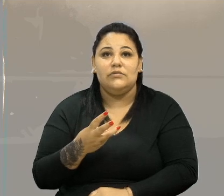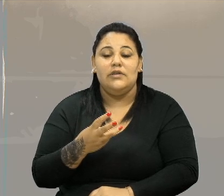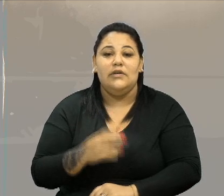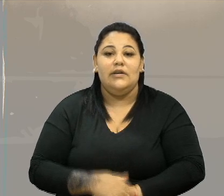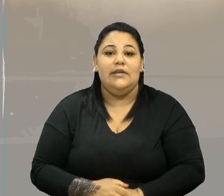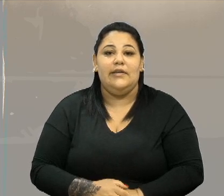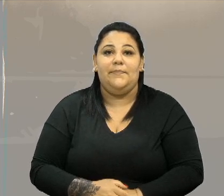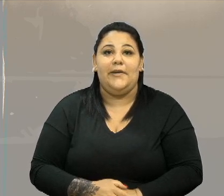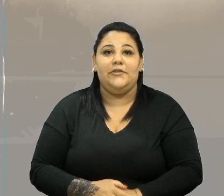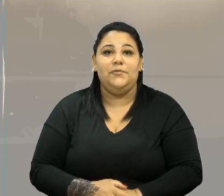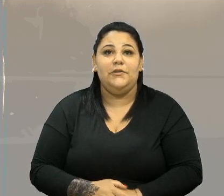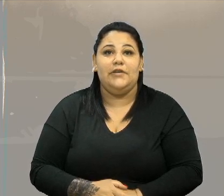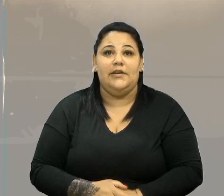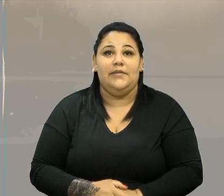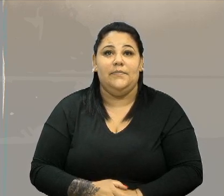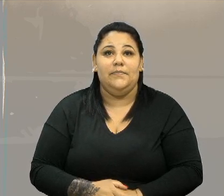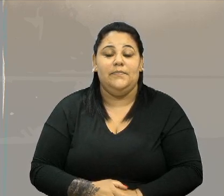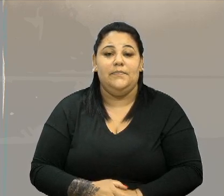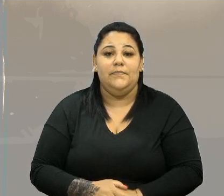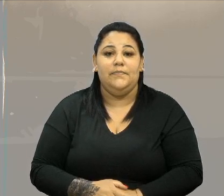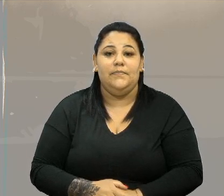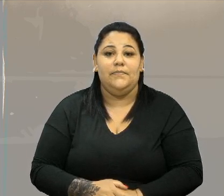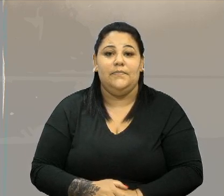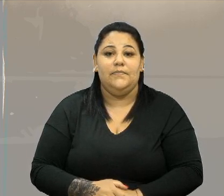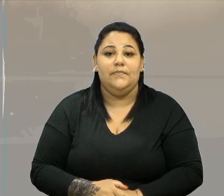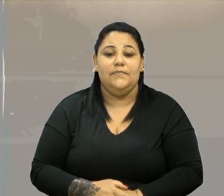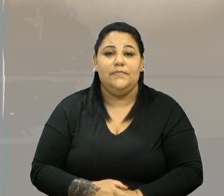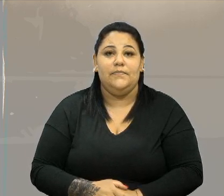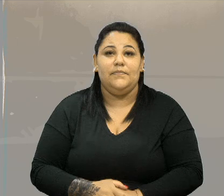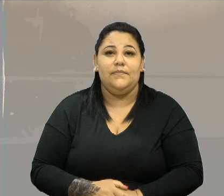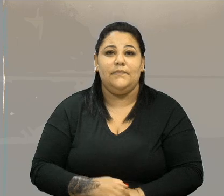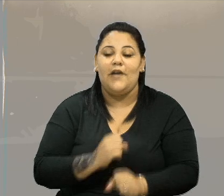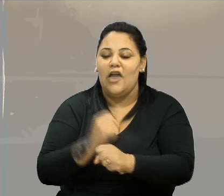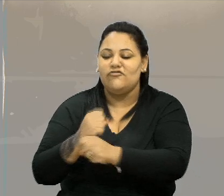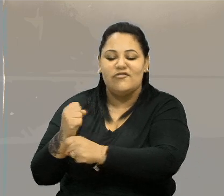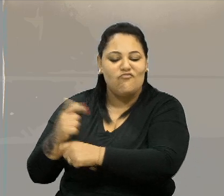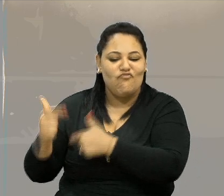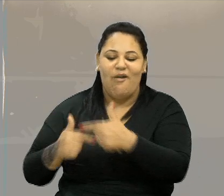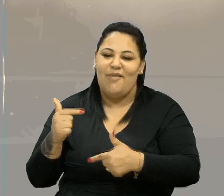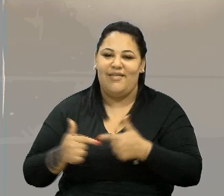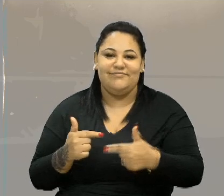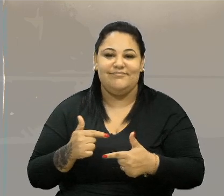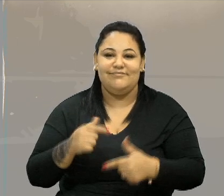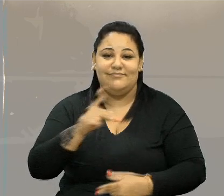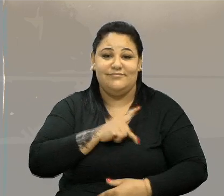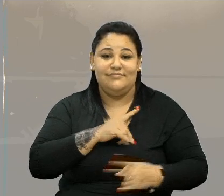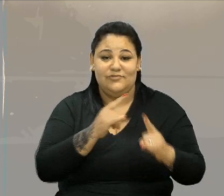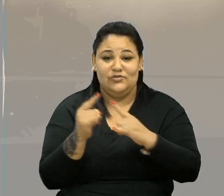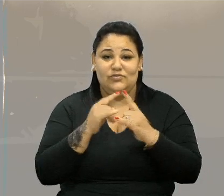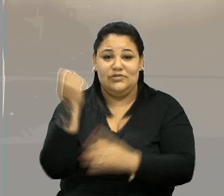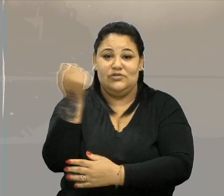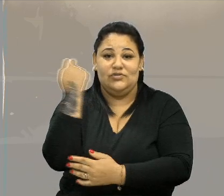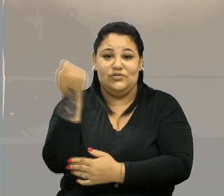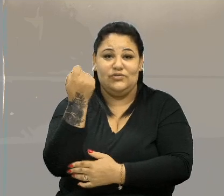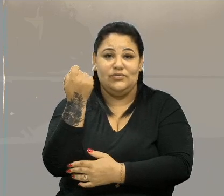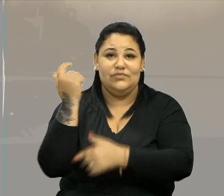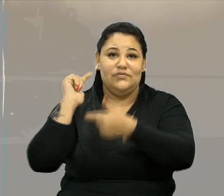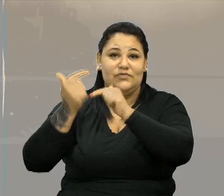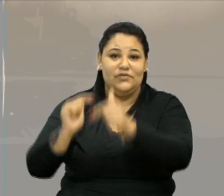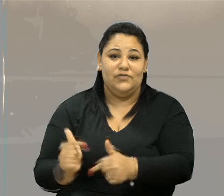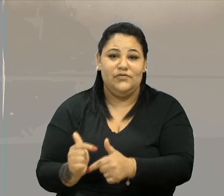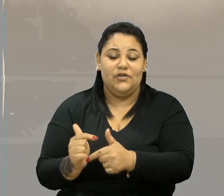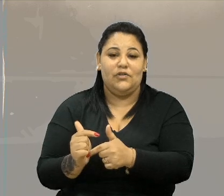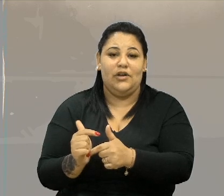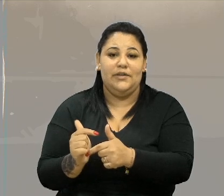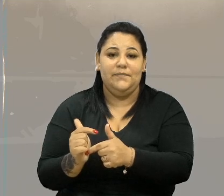2014, 2015, 2021 a 2022. Presidente da Fundação Instituto Gaúcho de Tradição e Folclore, 2007 a